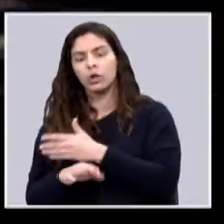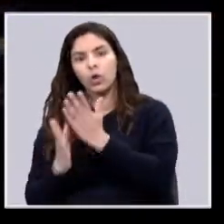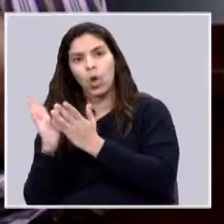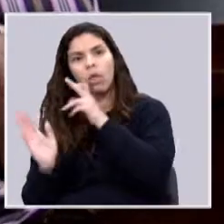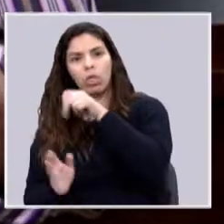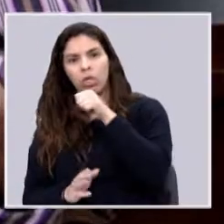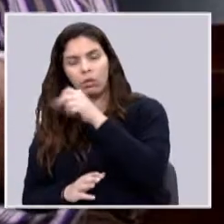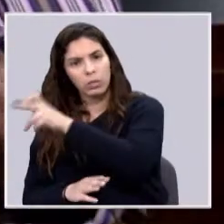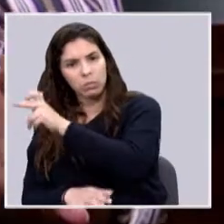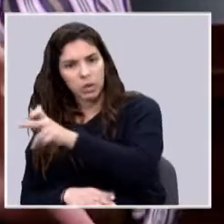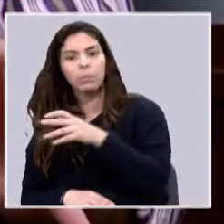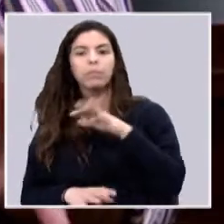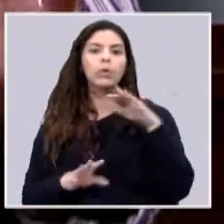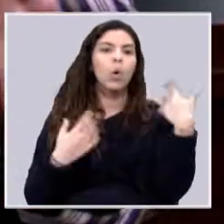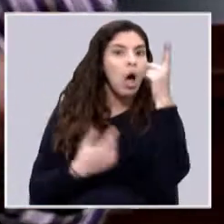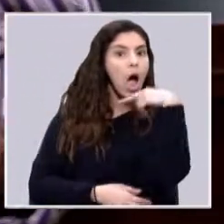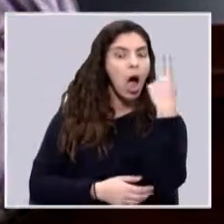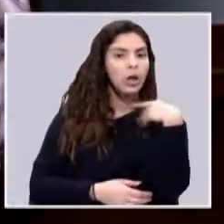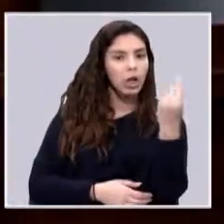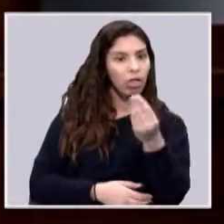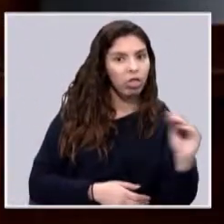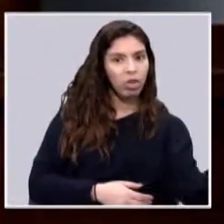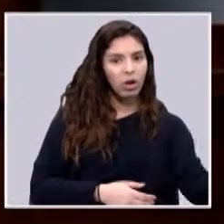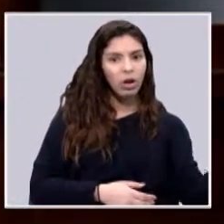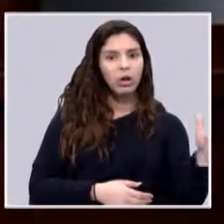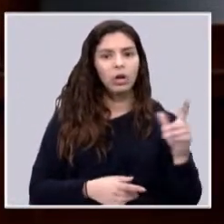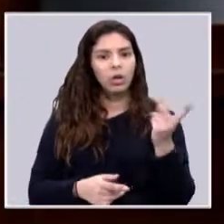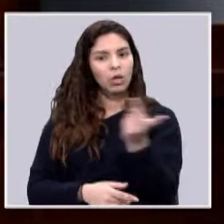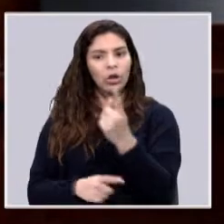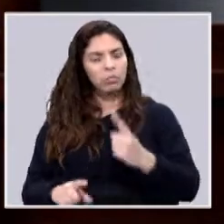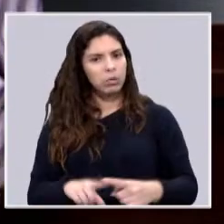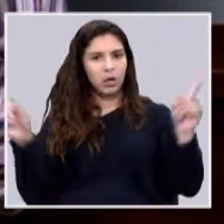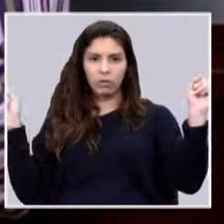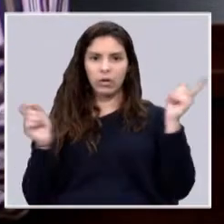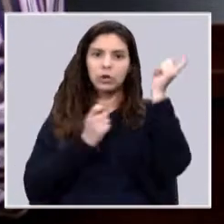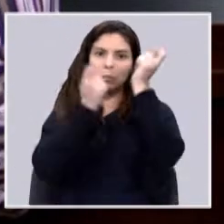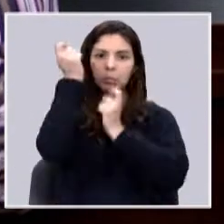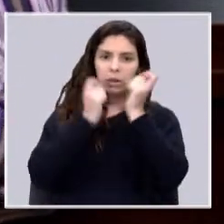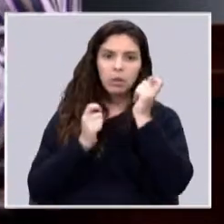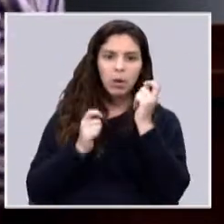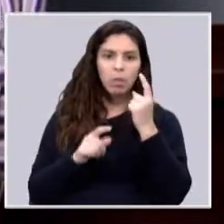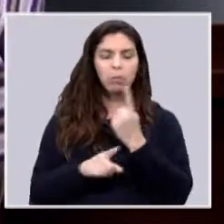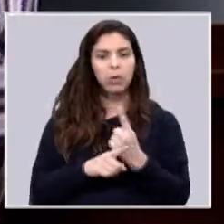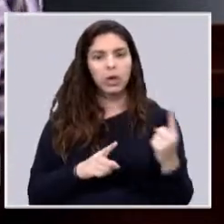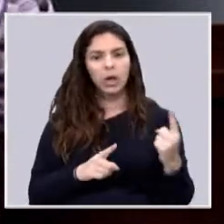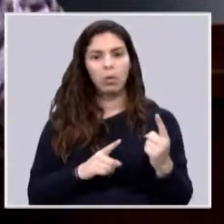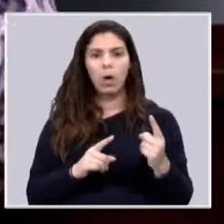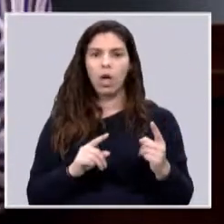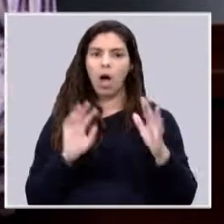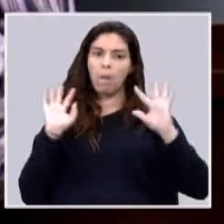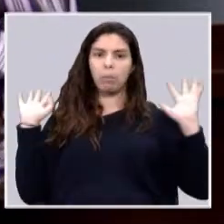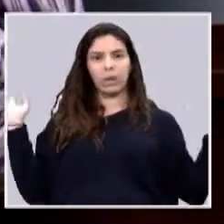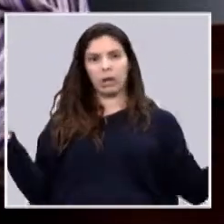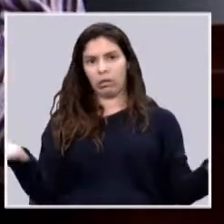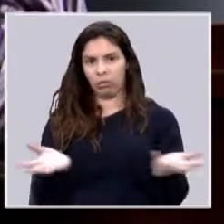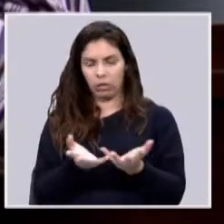faz essas brincadeiras numa escola, ou quando se faz no oceanário, é completamente diferente. Porque a pessoa está ali num setting, não é?